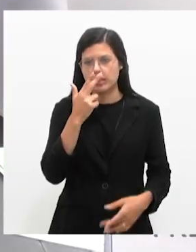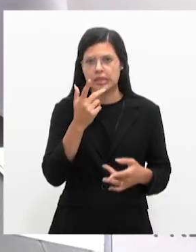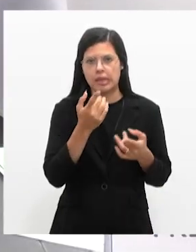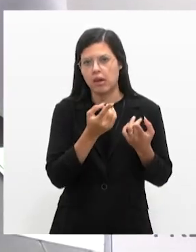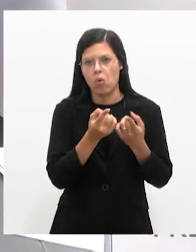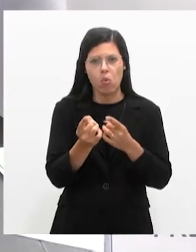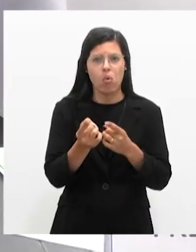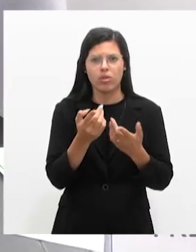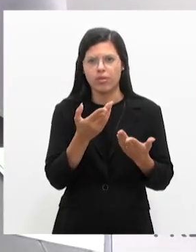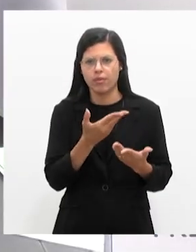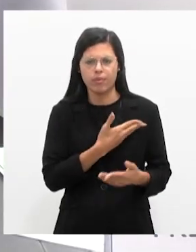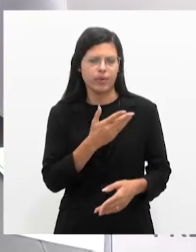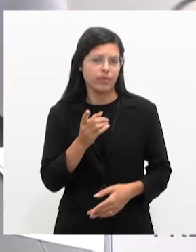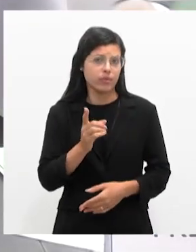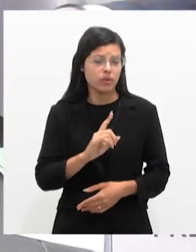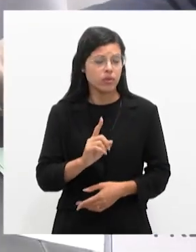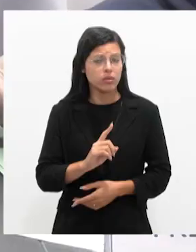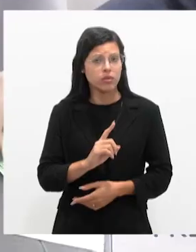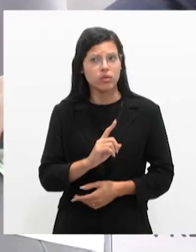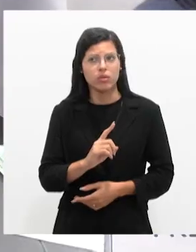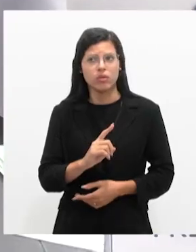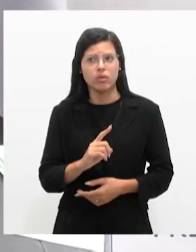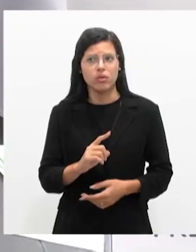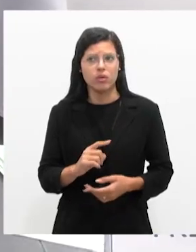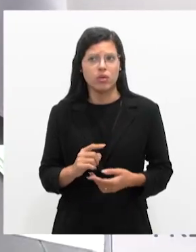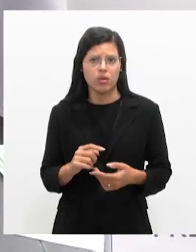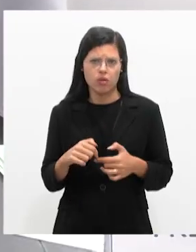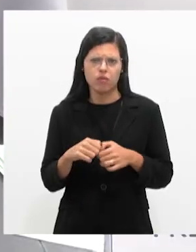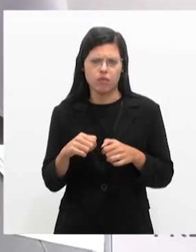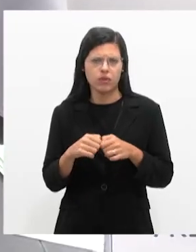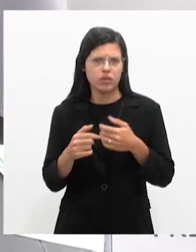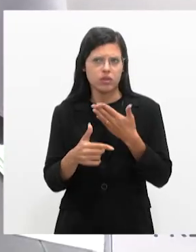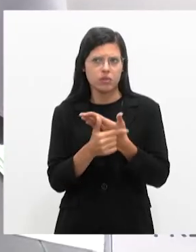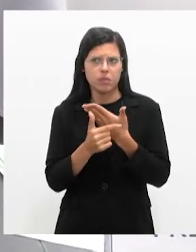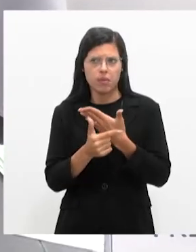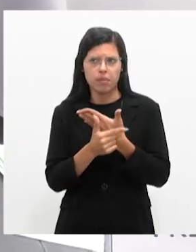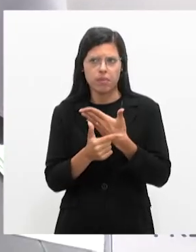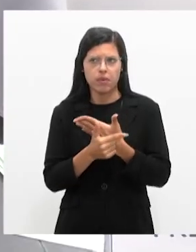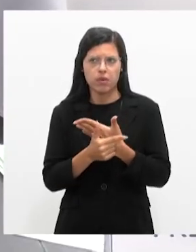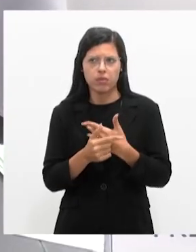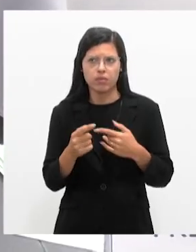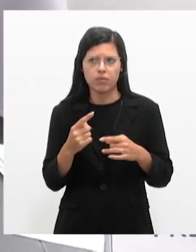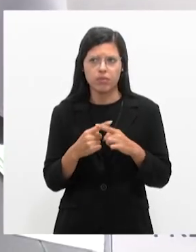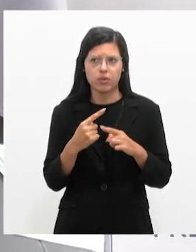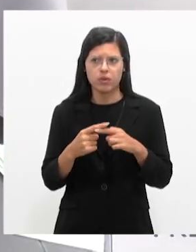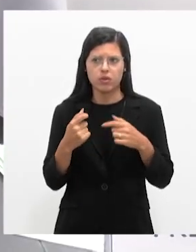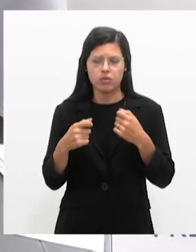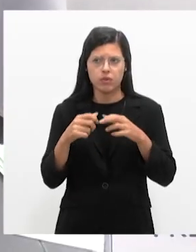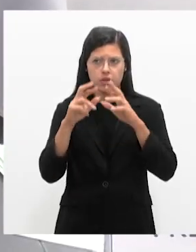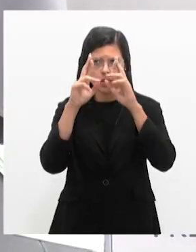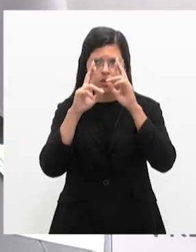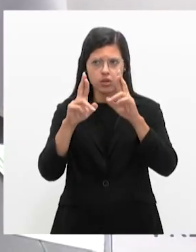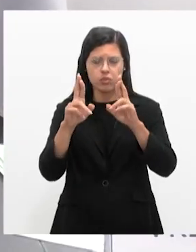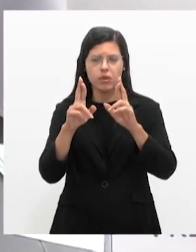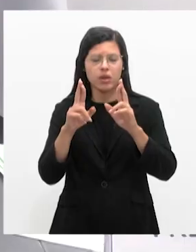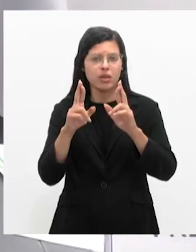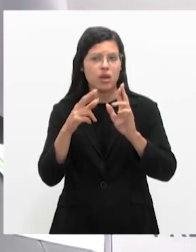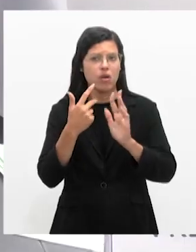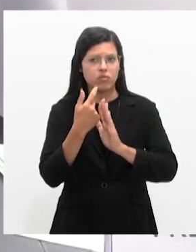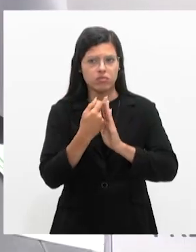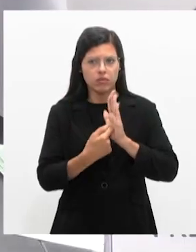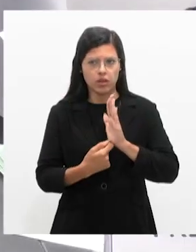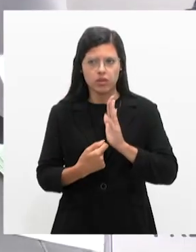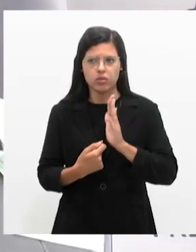eu não vou me privar de fazer esse papel, não, porque a gente tem que respeitar a forma. E aí o